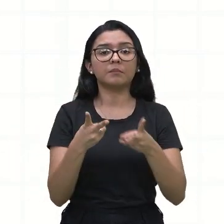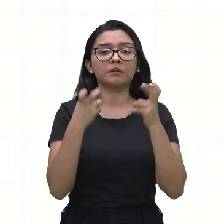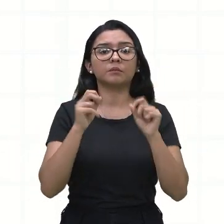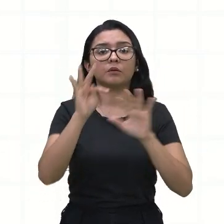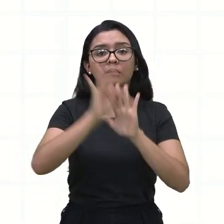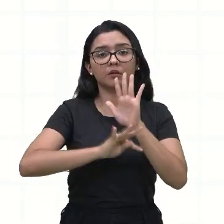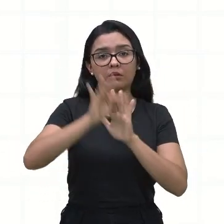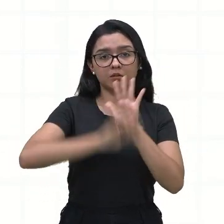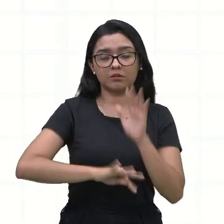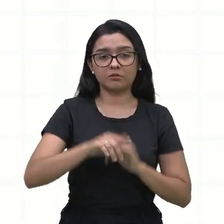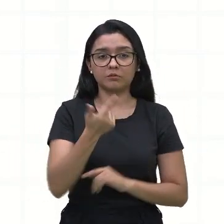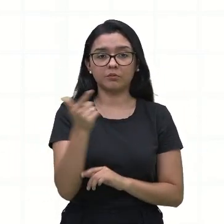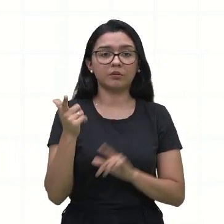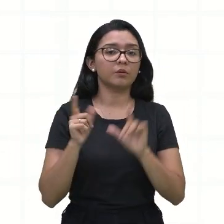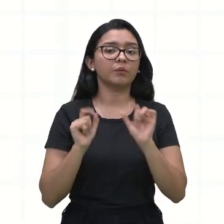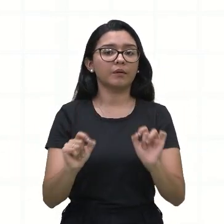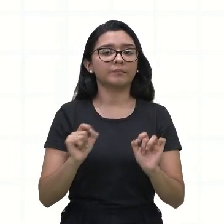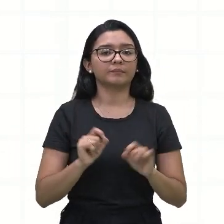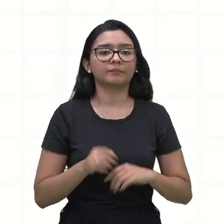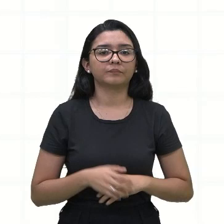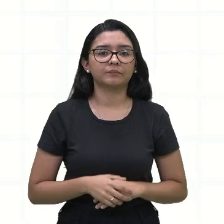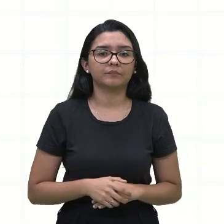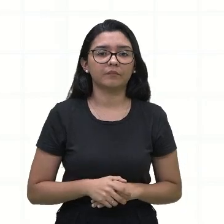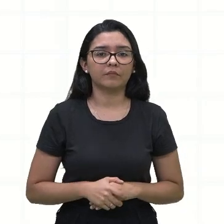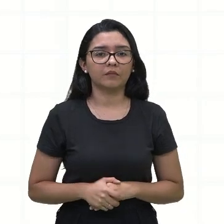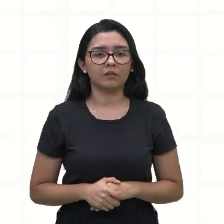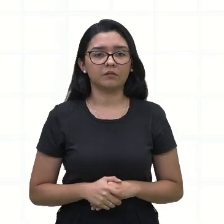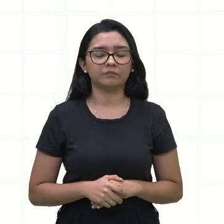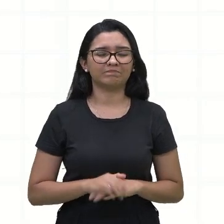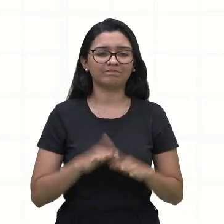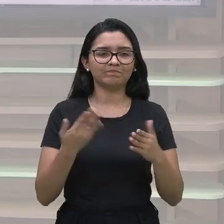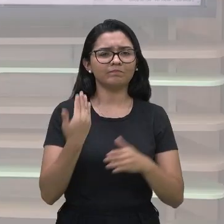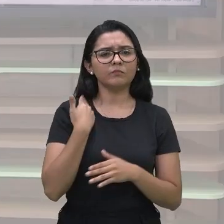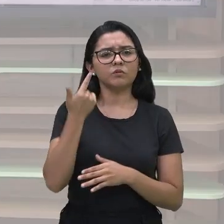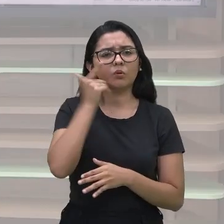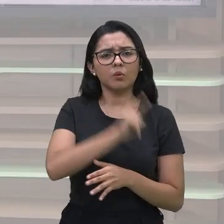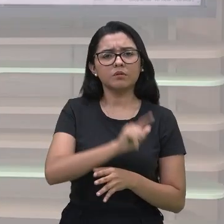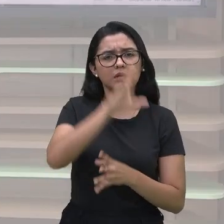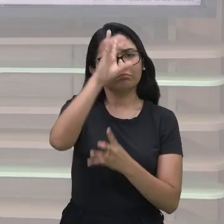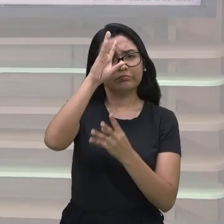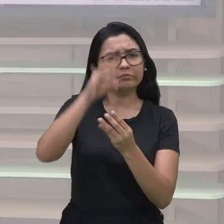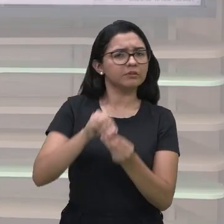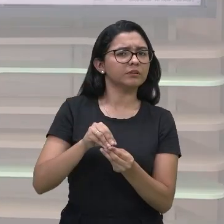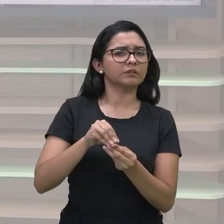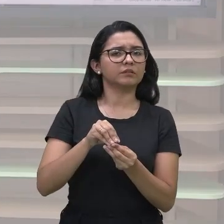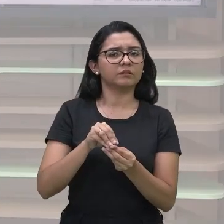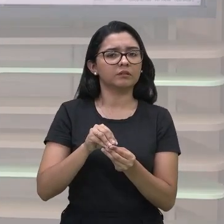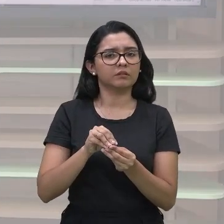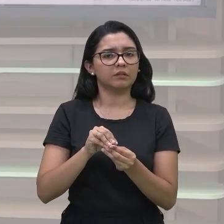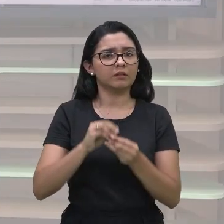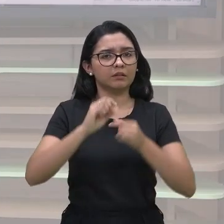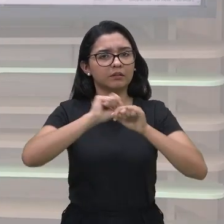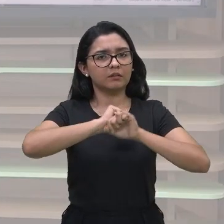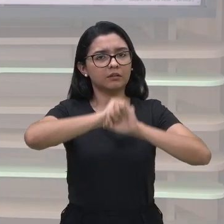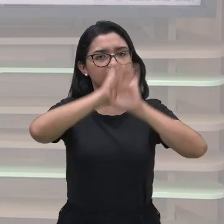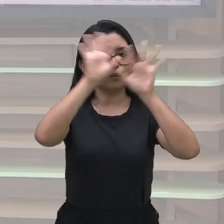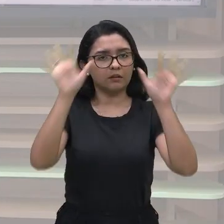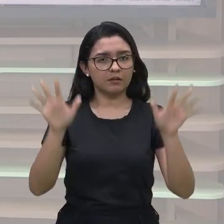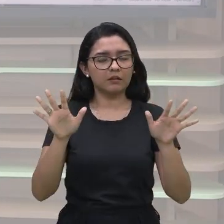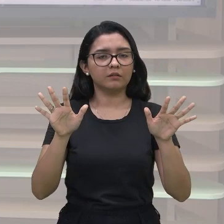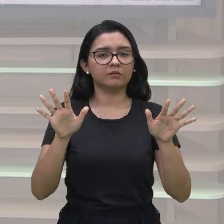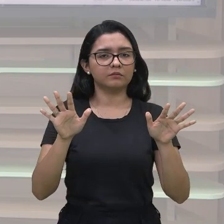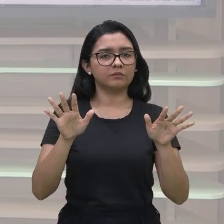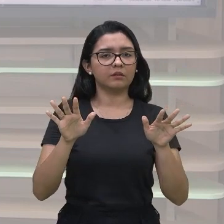texto, ele não tem... você não consegue compreender o texto, né? Não consegue compreender